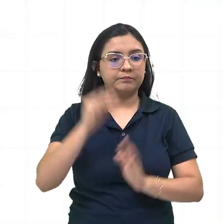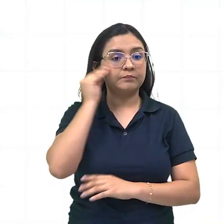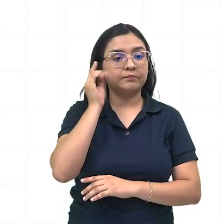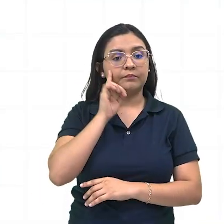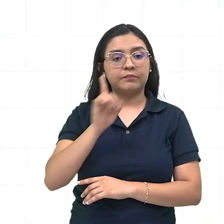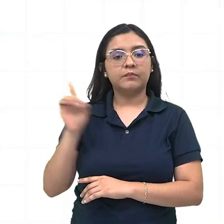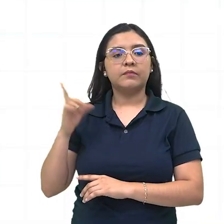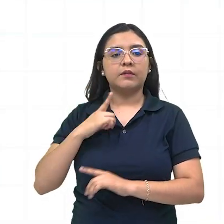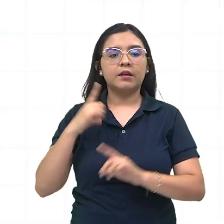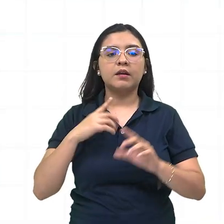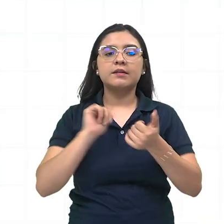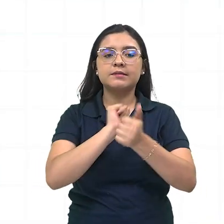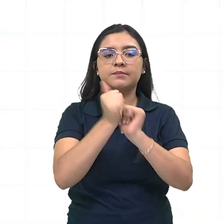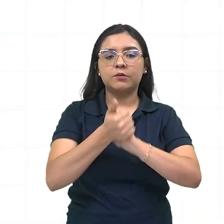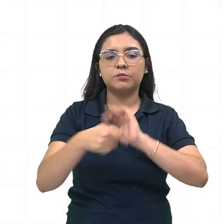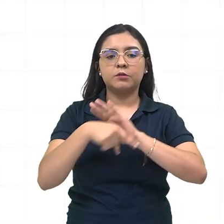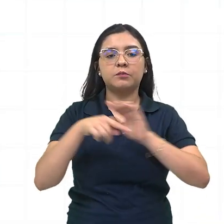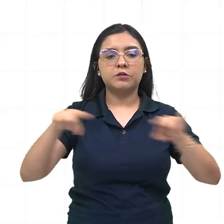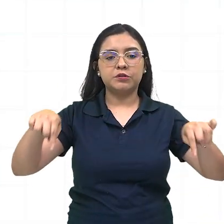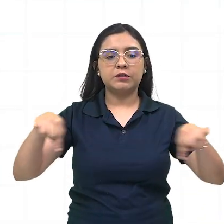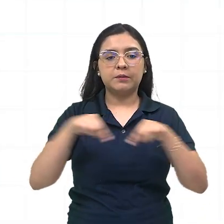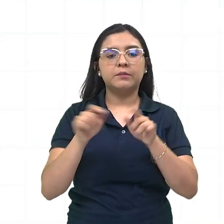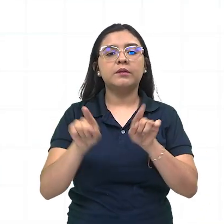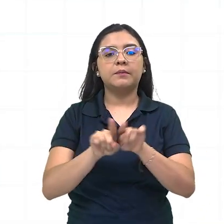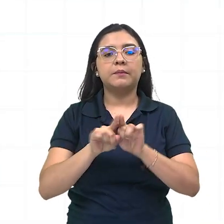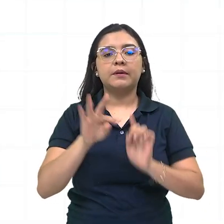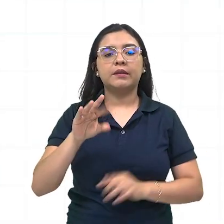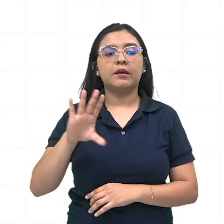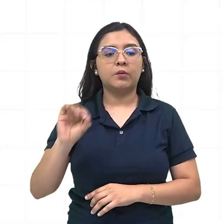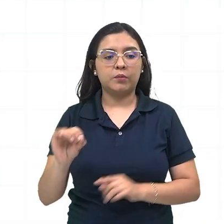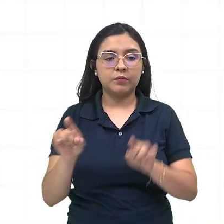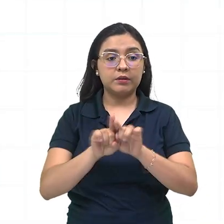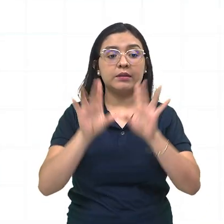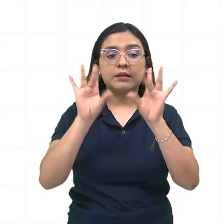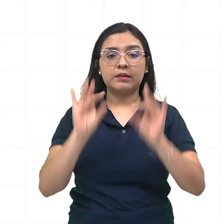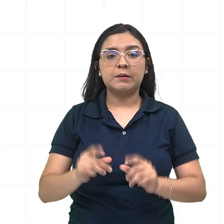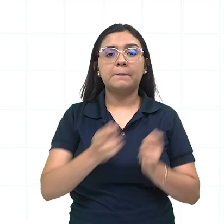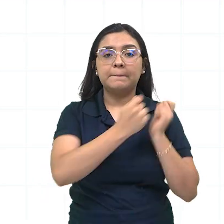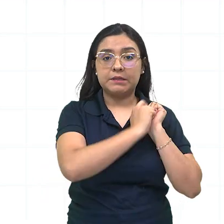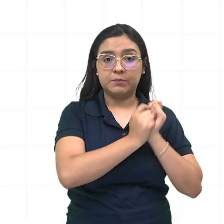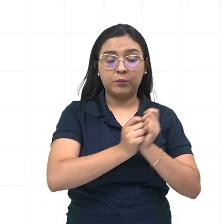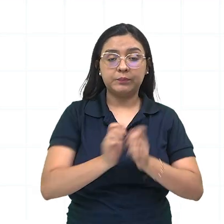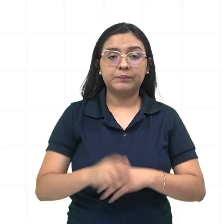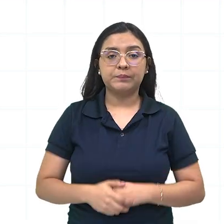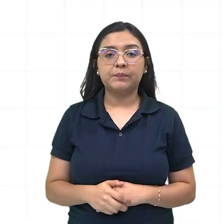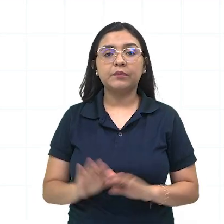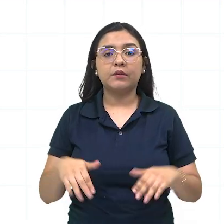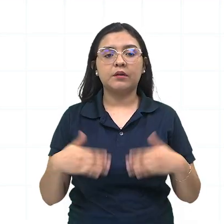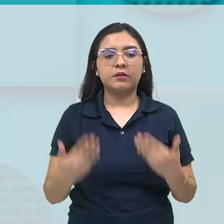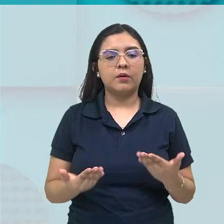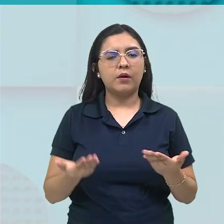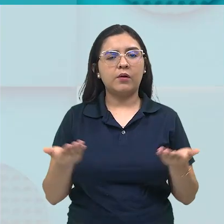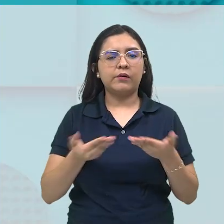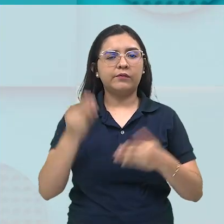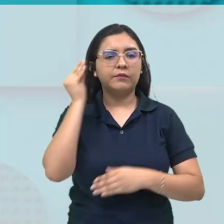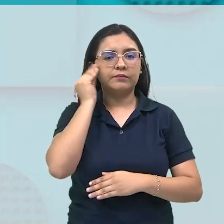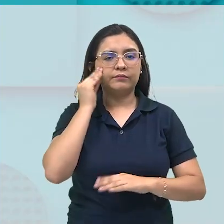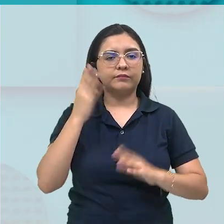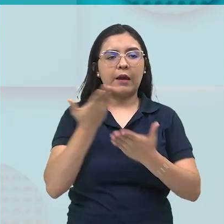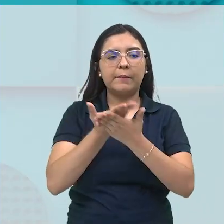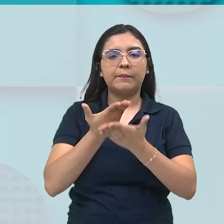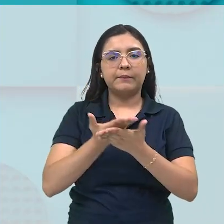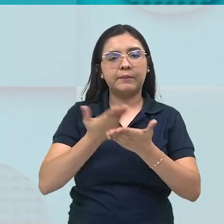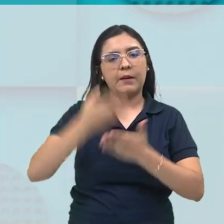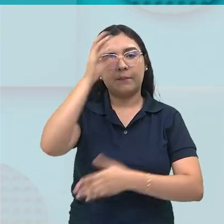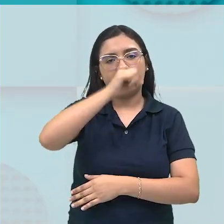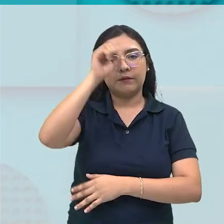Acompanhe aqui, ó, esporte de campo e taco, detalhamento, beisebol. Então vamos lá, vamos aprender